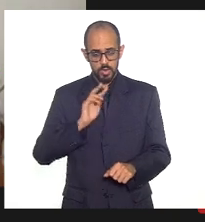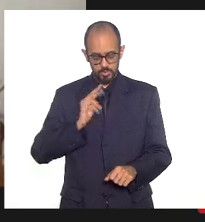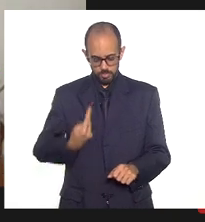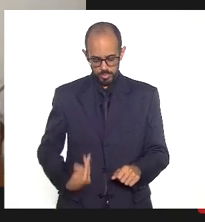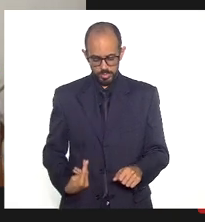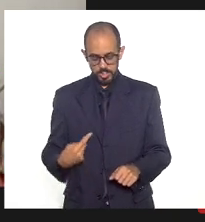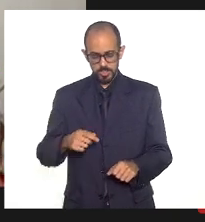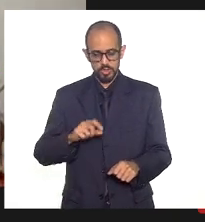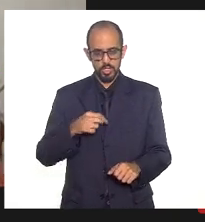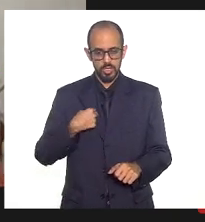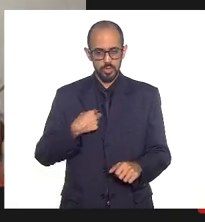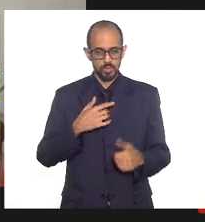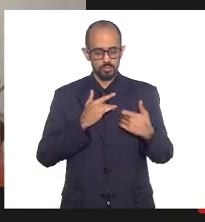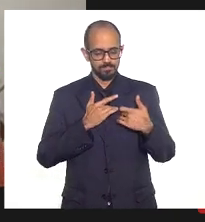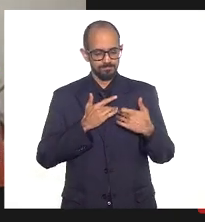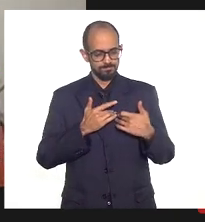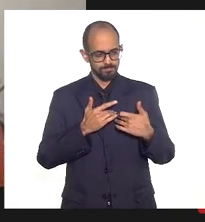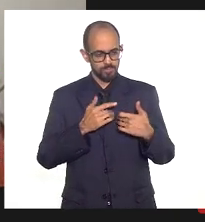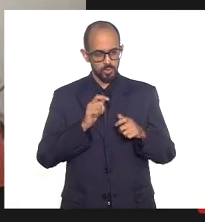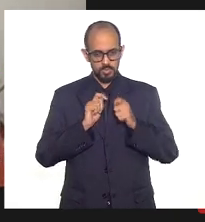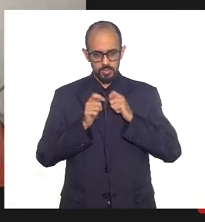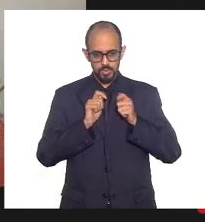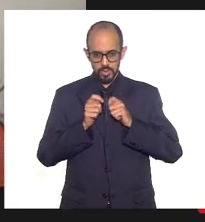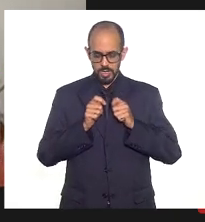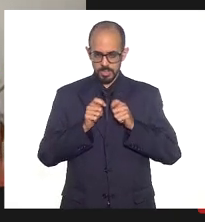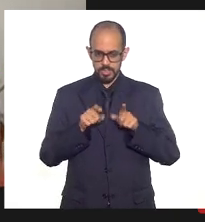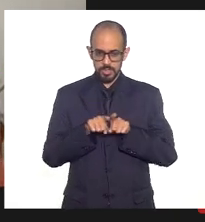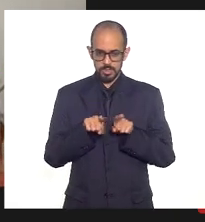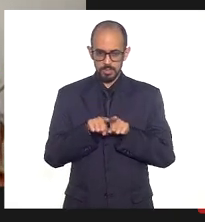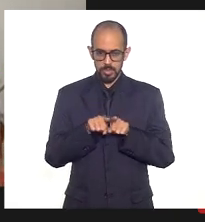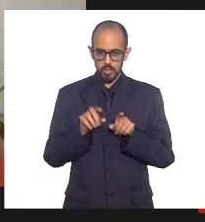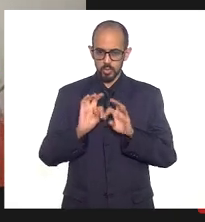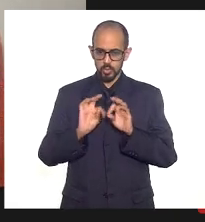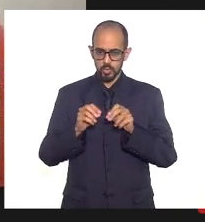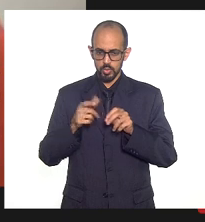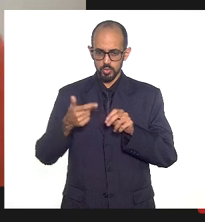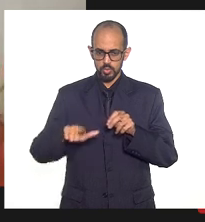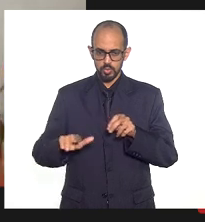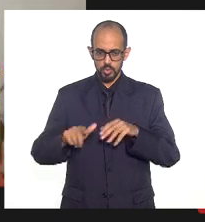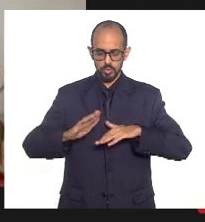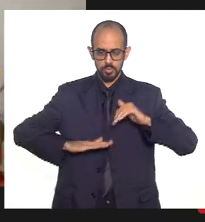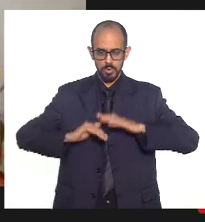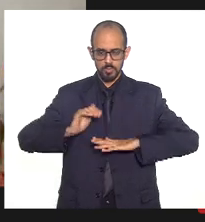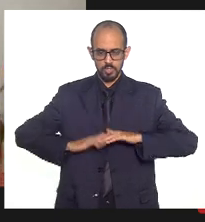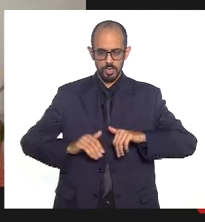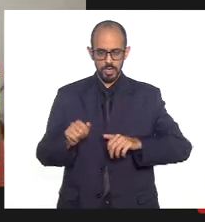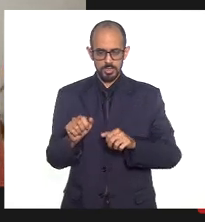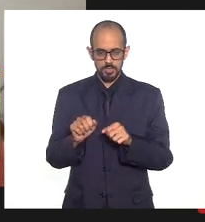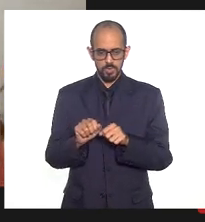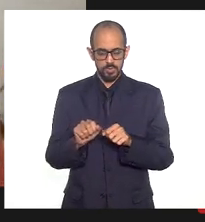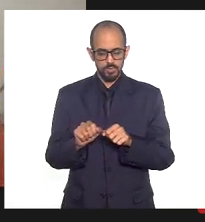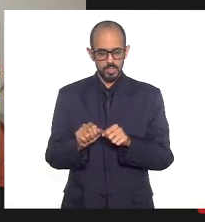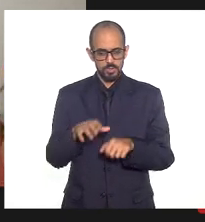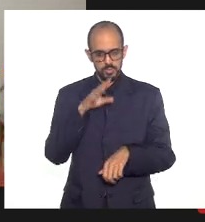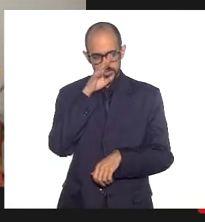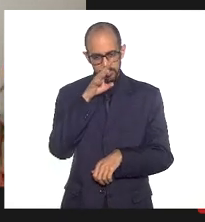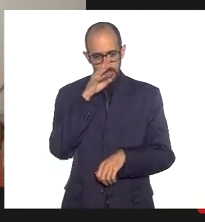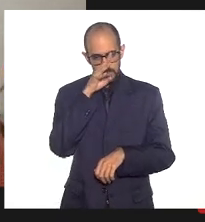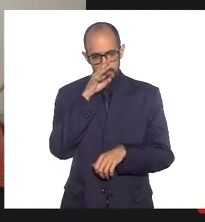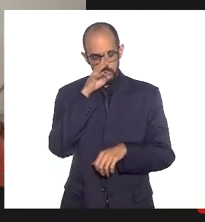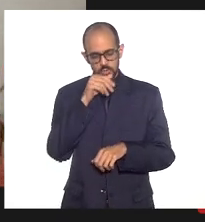sentido, me solidarizar com a jornalista atacada e com todos os outros jornalistas que foram atacados de maneira absurda por